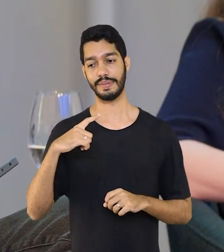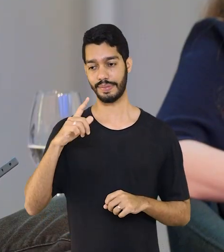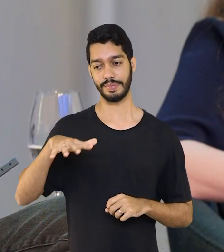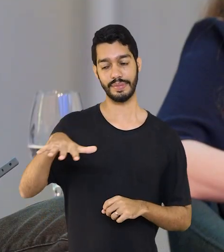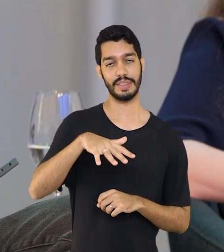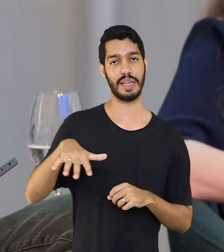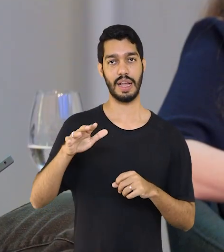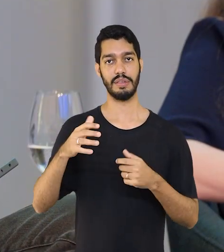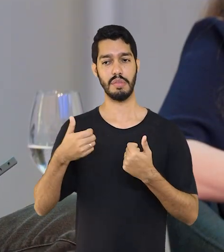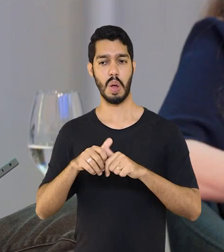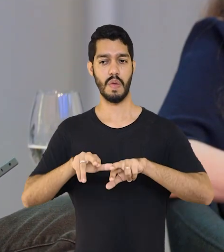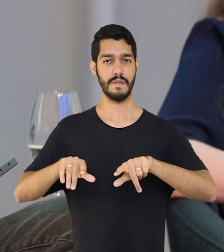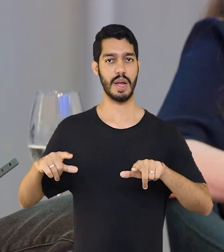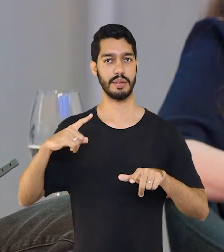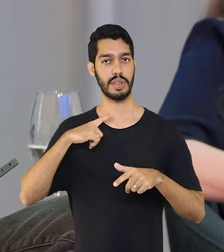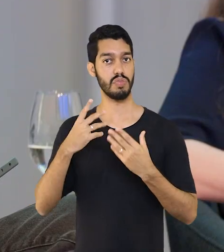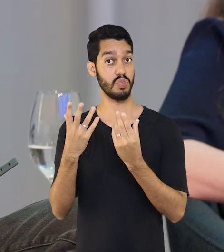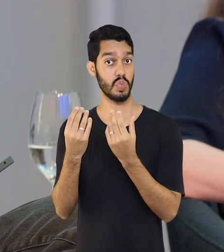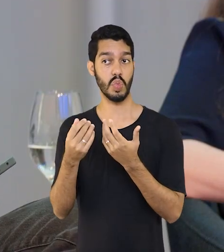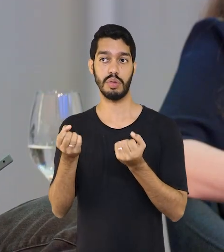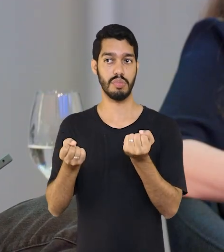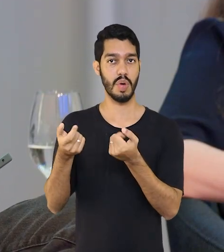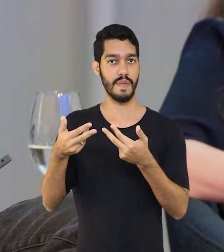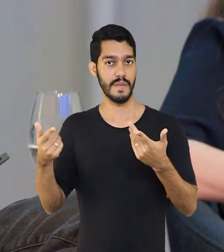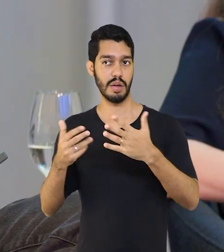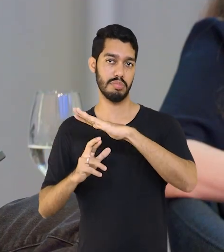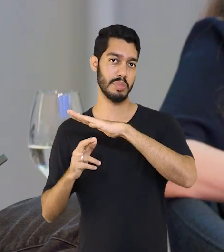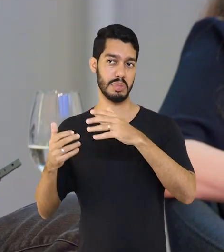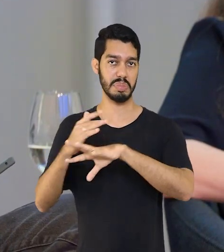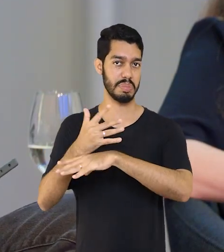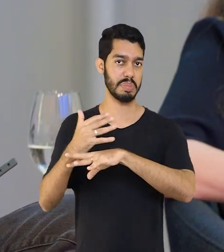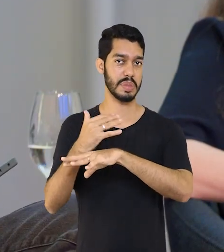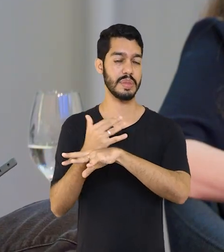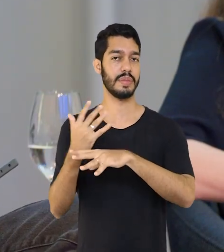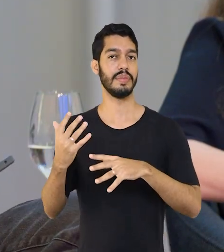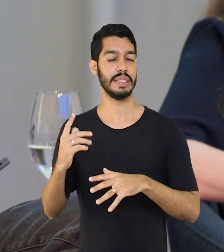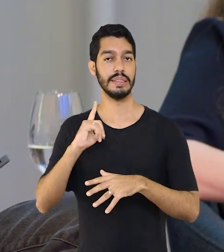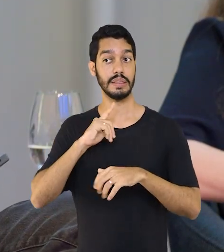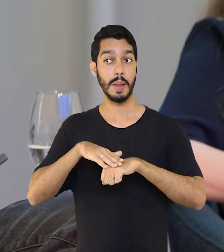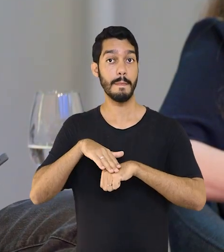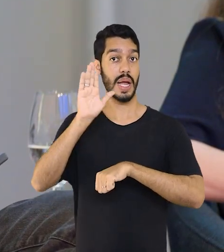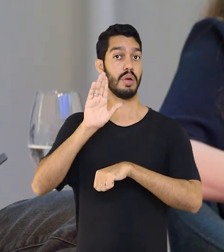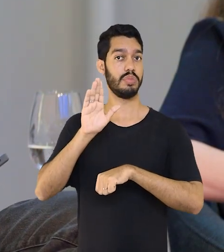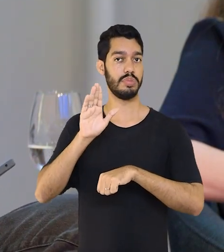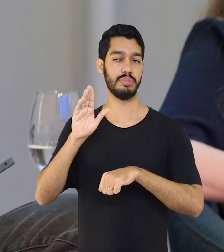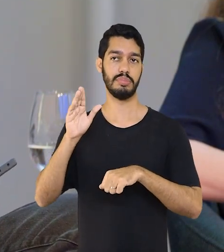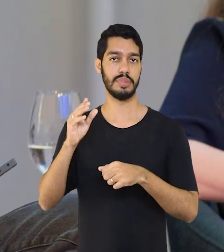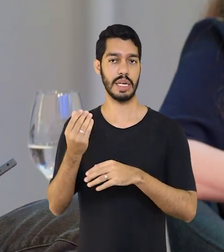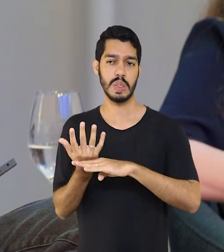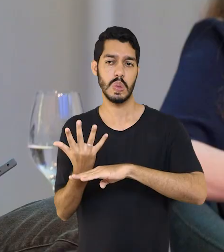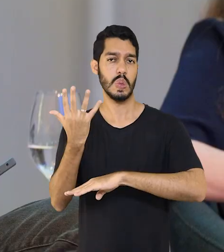se o setor de transporte ele é um setor que ele emite muito, o transporte rodoviário urbano, ele em sua grande